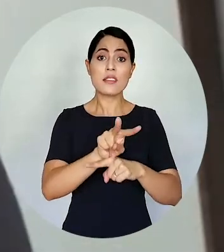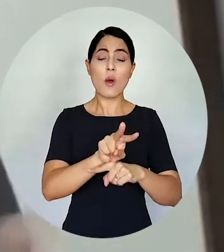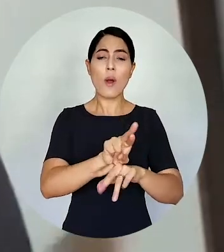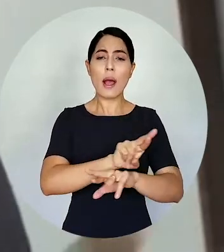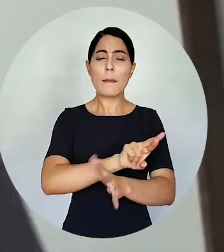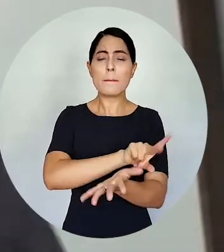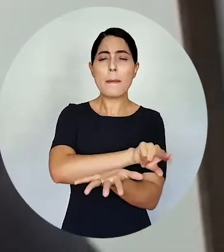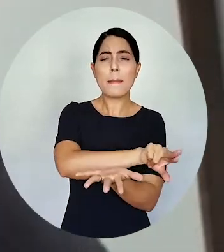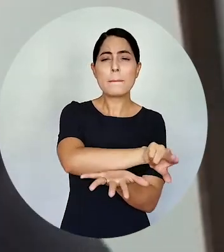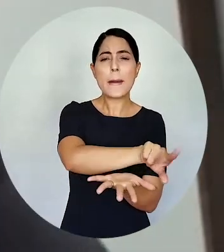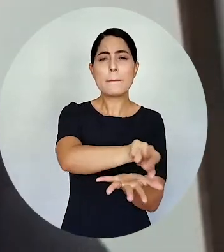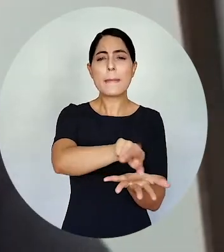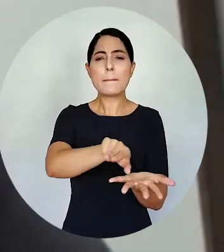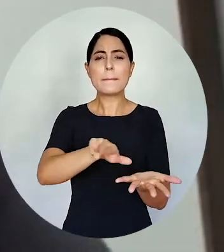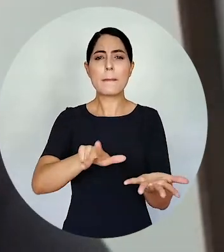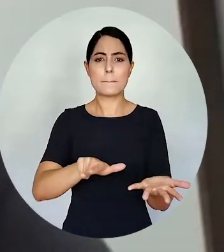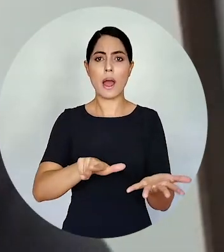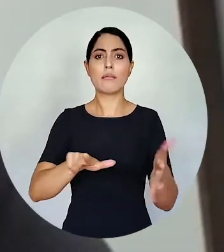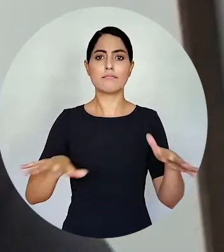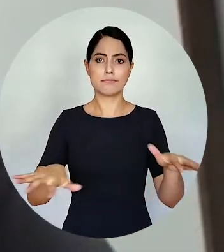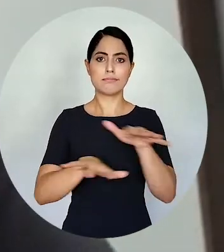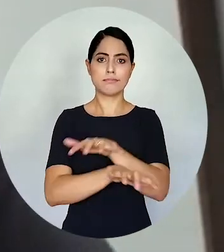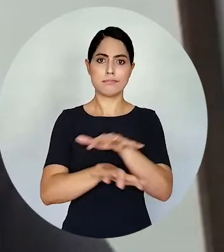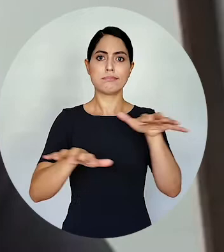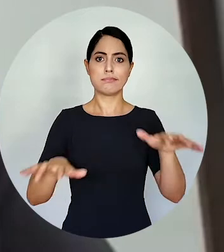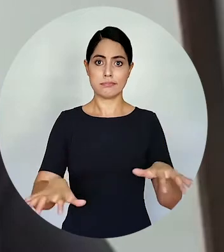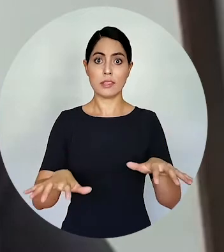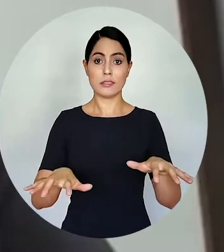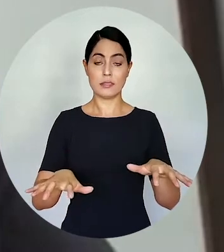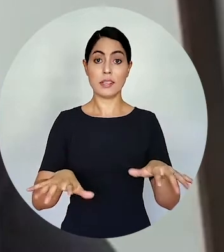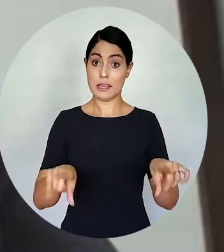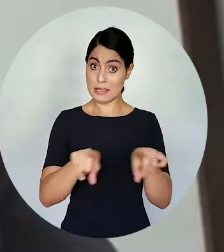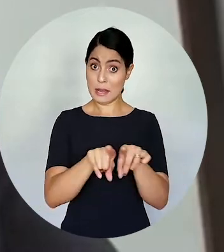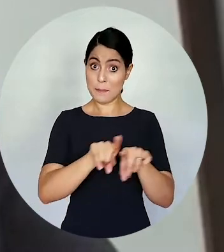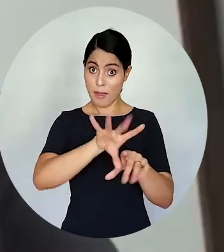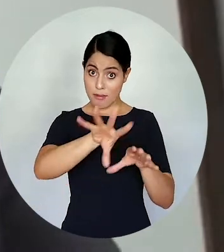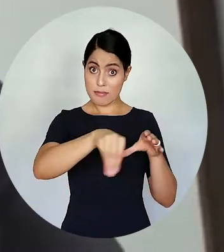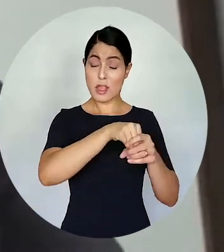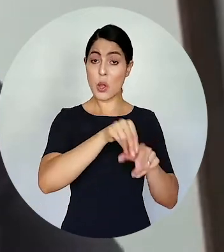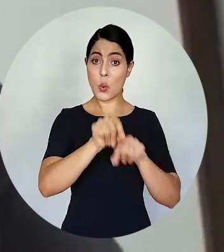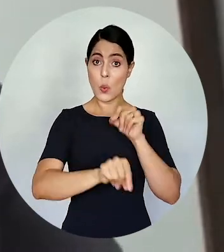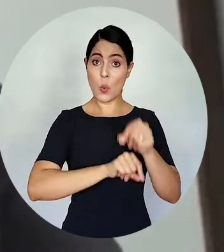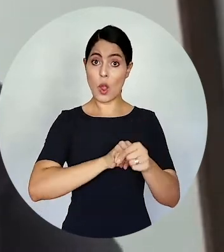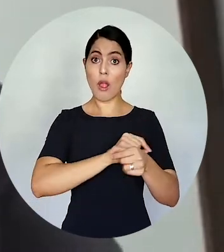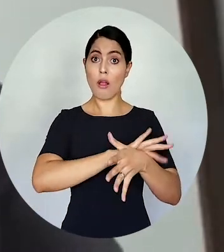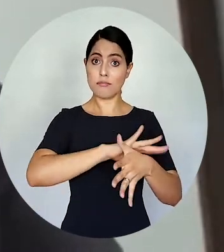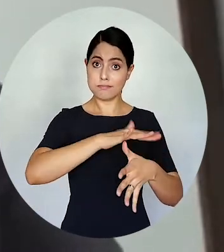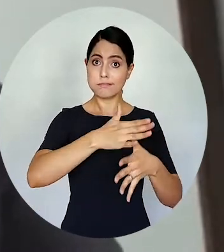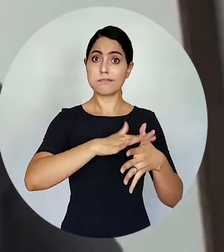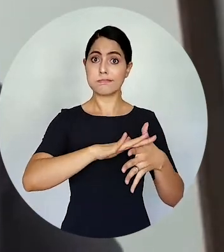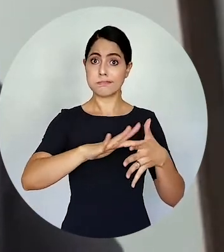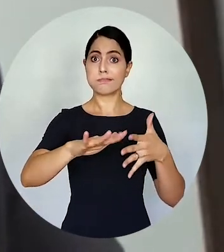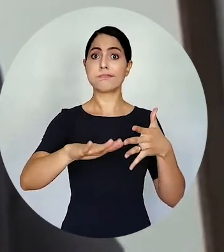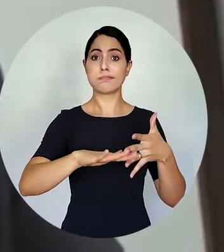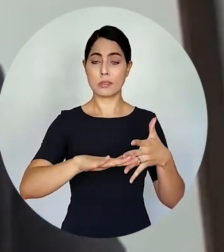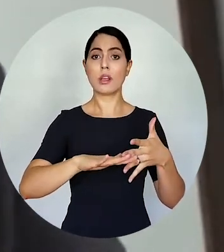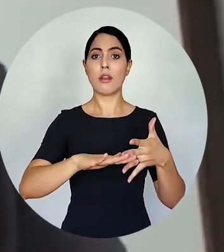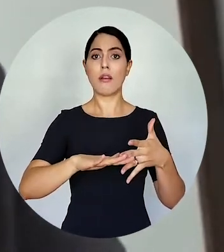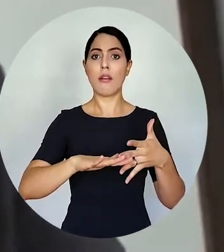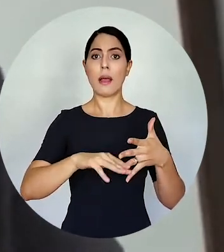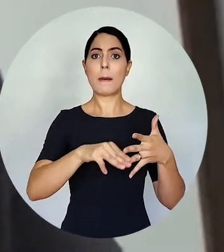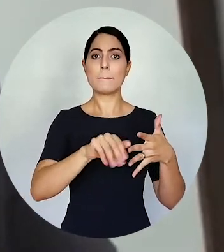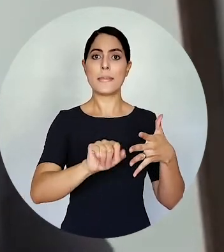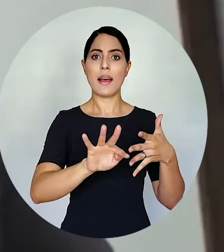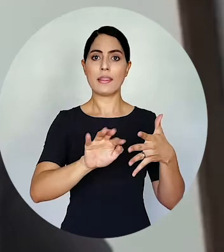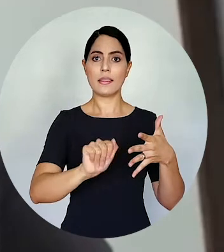essa diversidade de biomas, nele incluída a Mata Atlântica, quis, colocando a